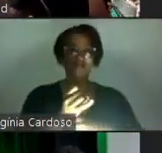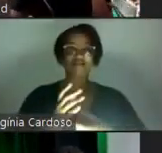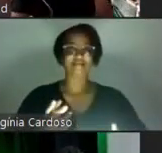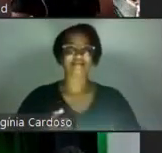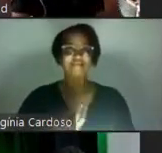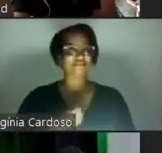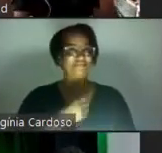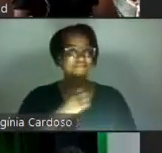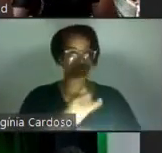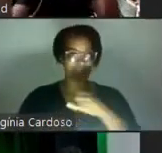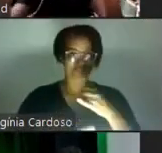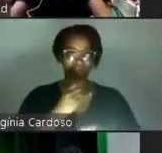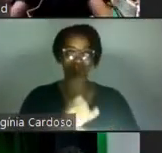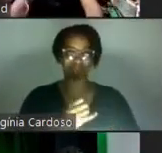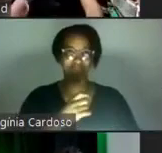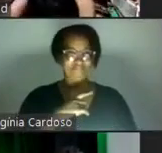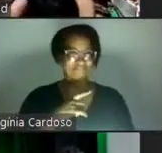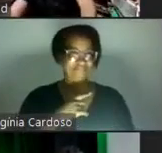Não precisa pauta.